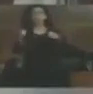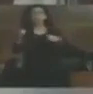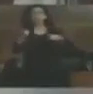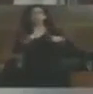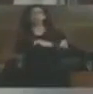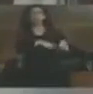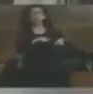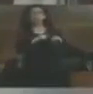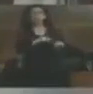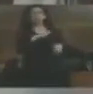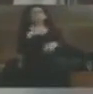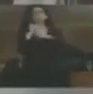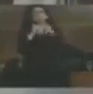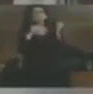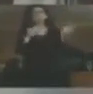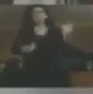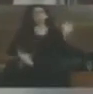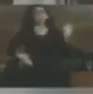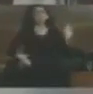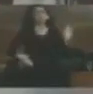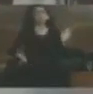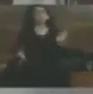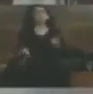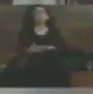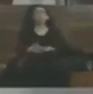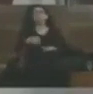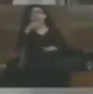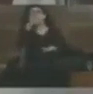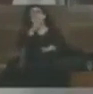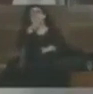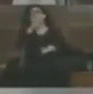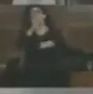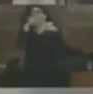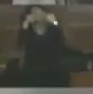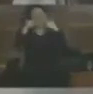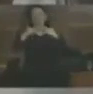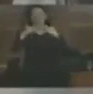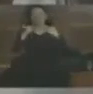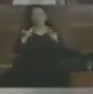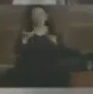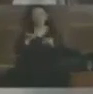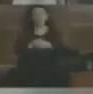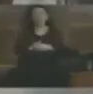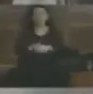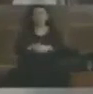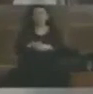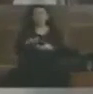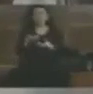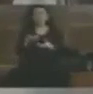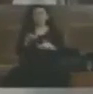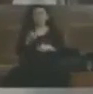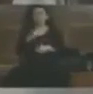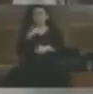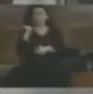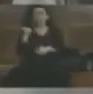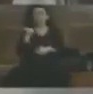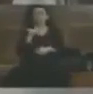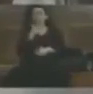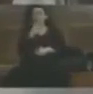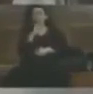fala. E os bandidos são os militares, porra. Tentaram matar o cara que ia dar jeito nisso aqui com uma